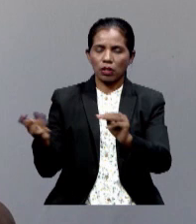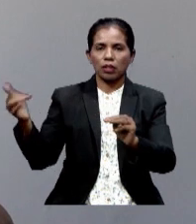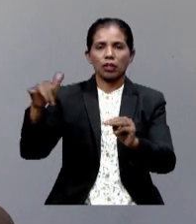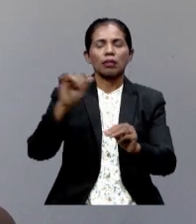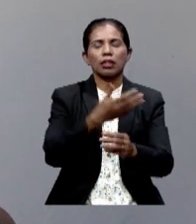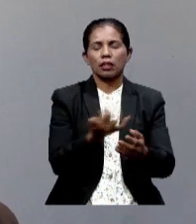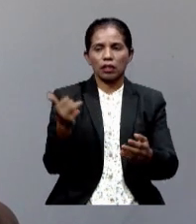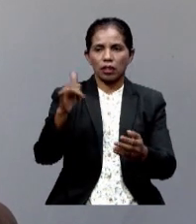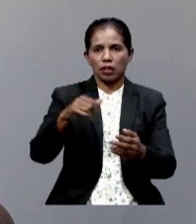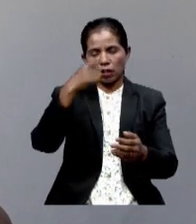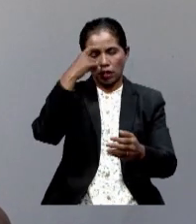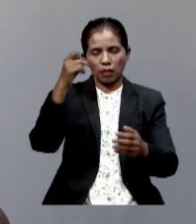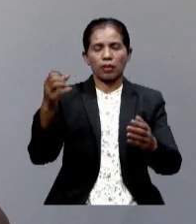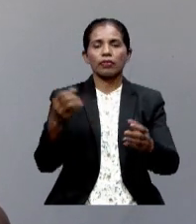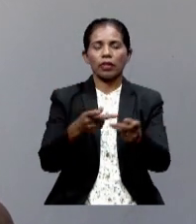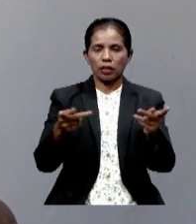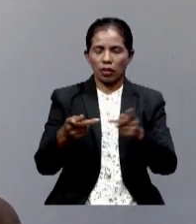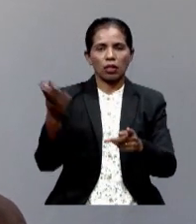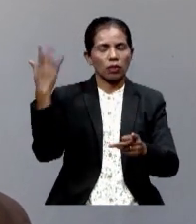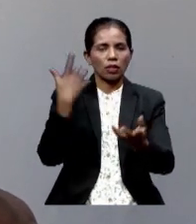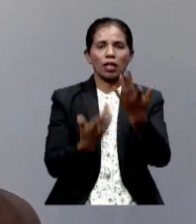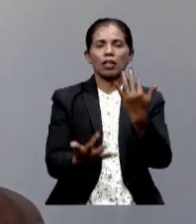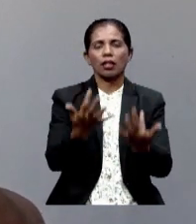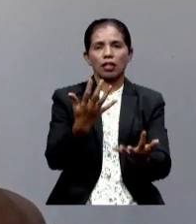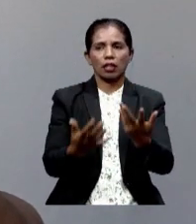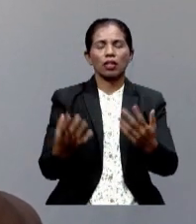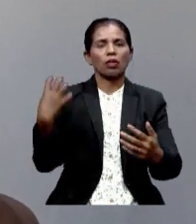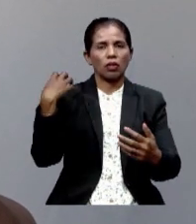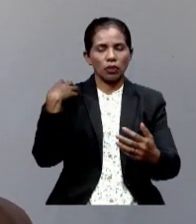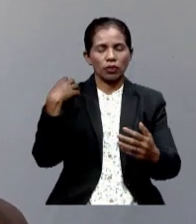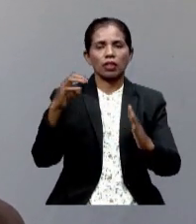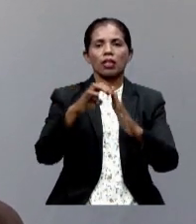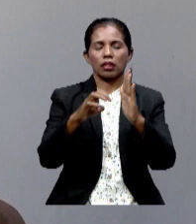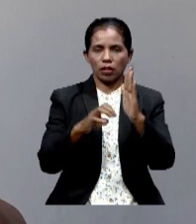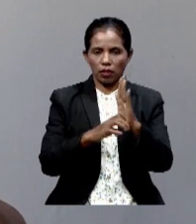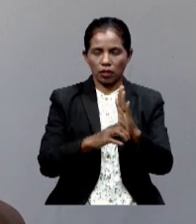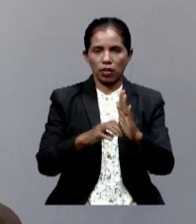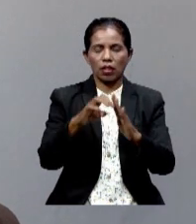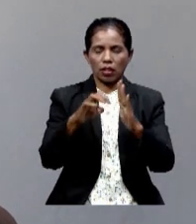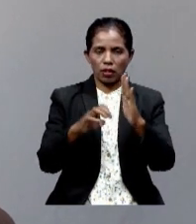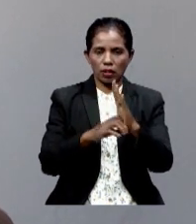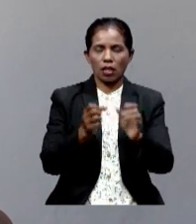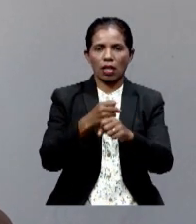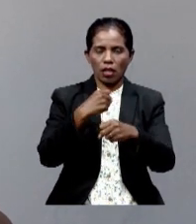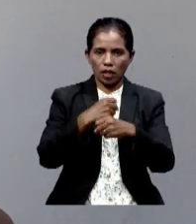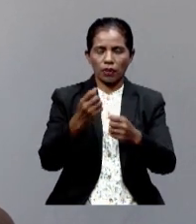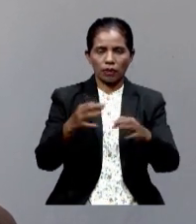fatin. Tamba uma é fatin, para ser a ulo kahihane, edifício estado nian. Estado, halo teona,